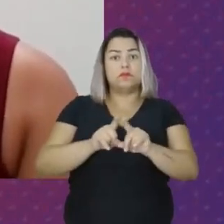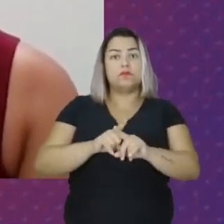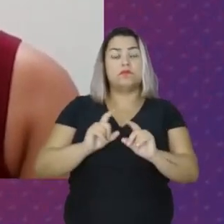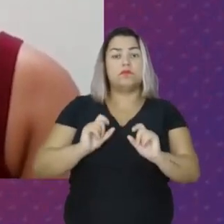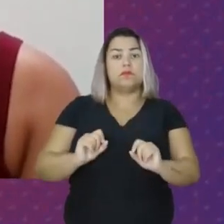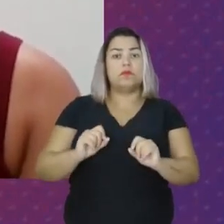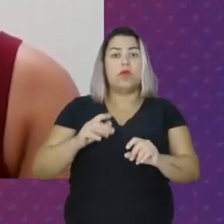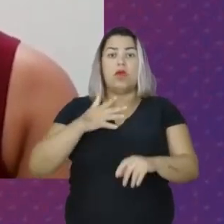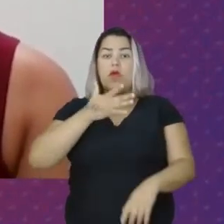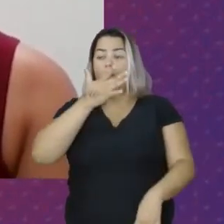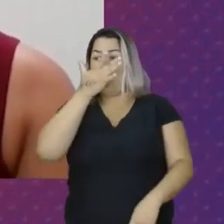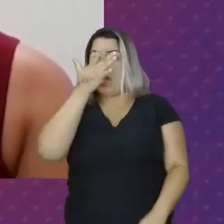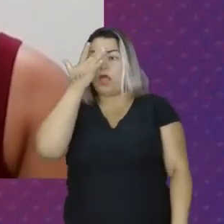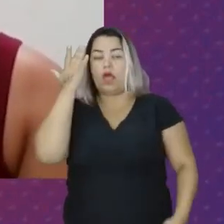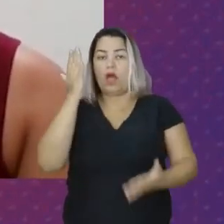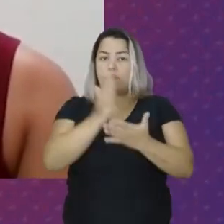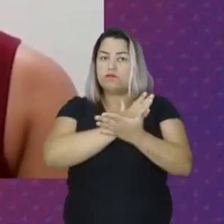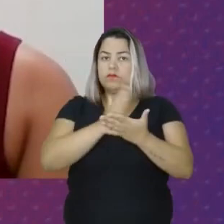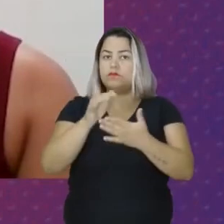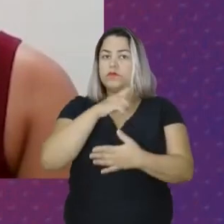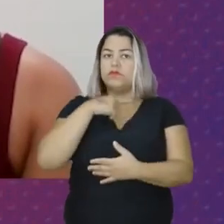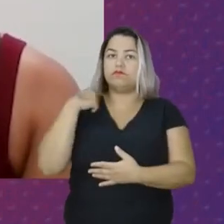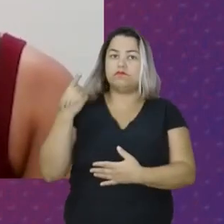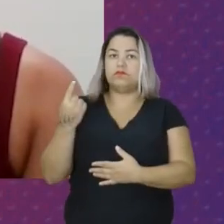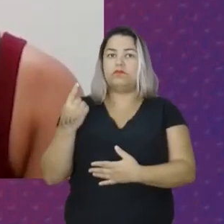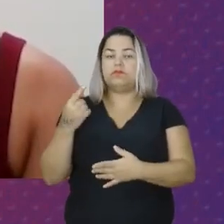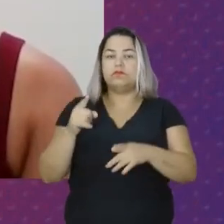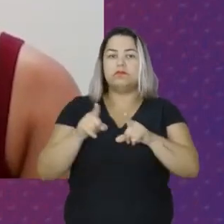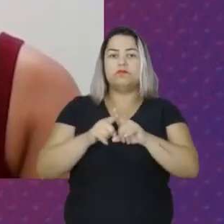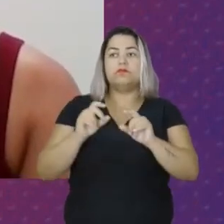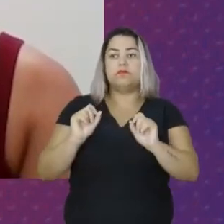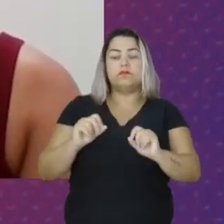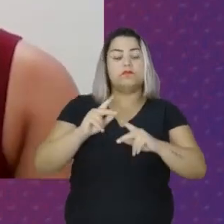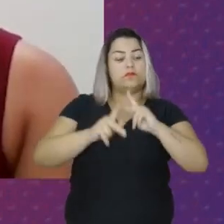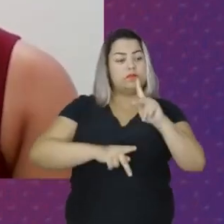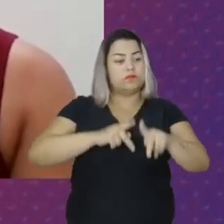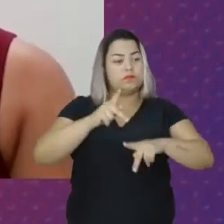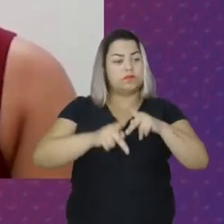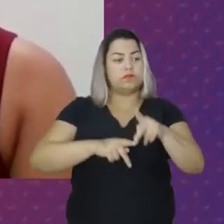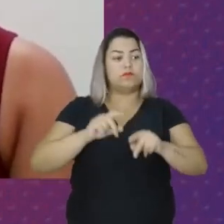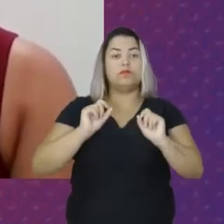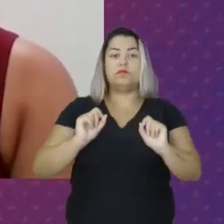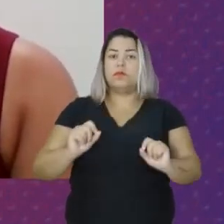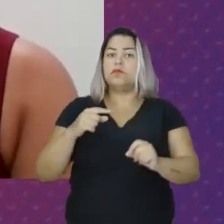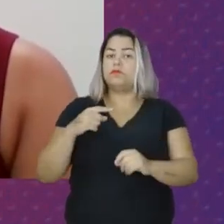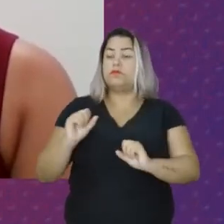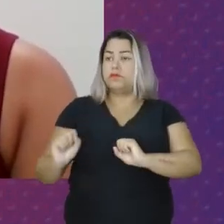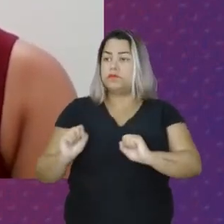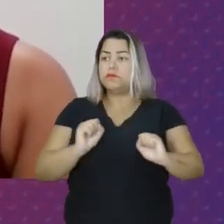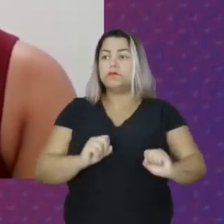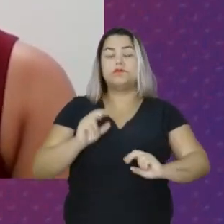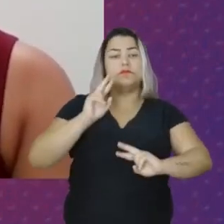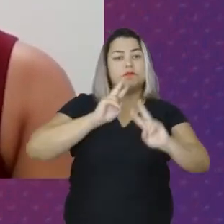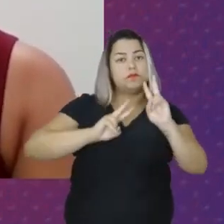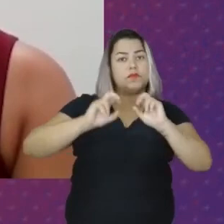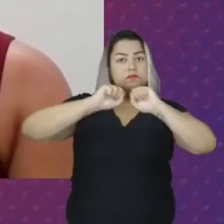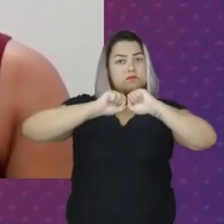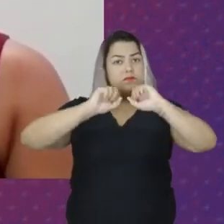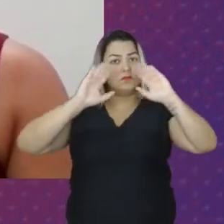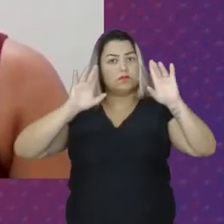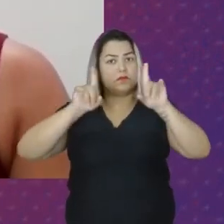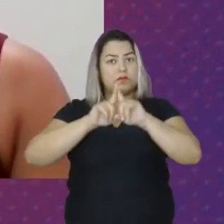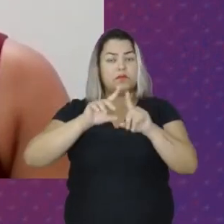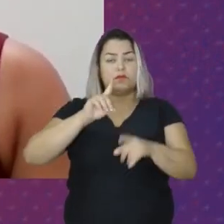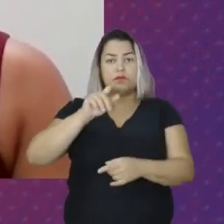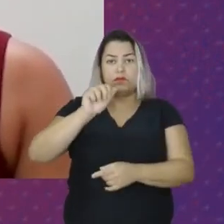dos homicídios, né, da morte que acontece em torno dessa população. E aí a gente pode ver isso claramente através